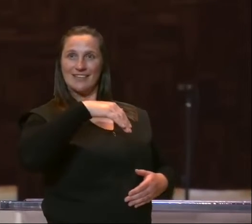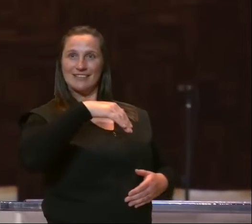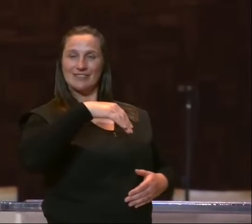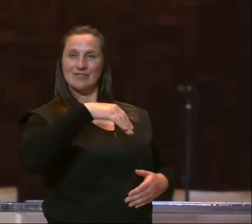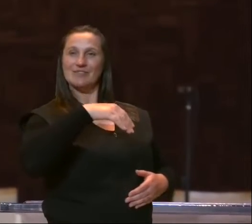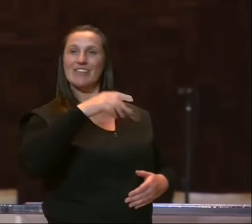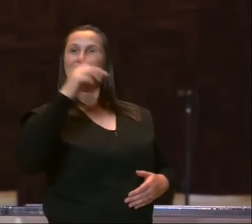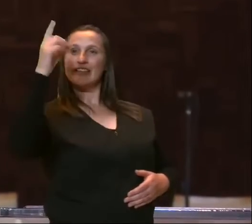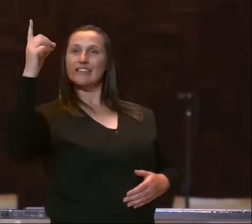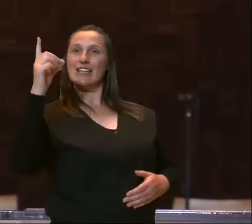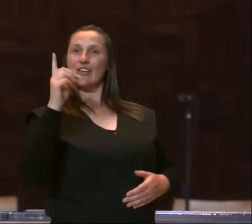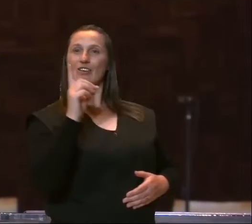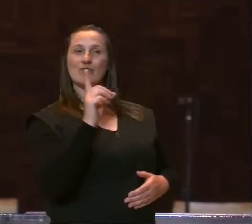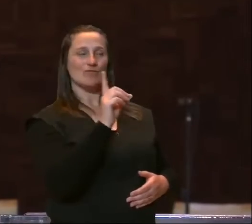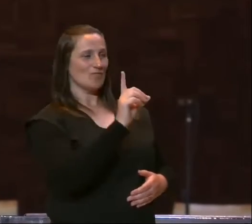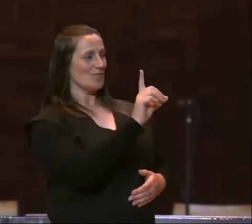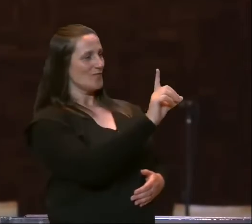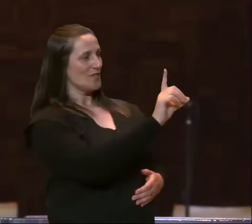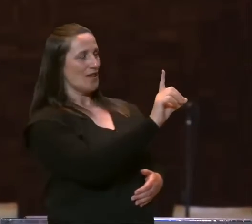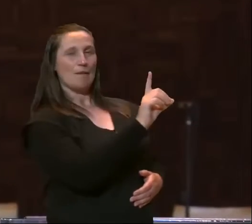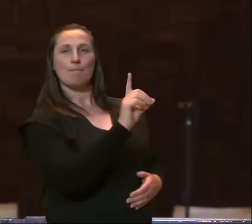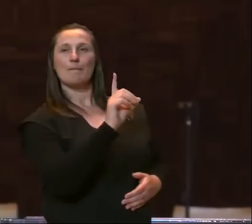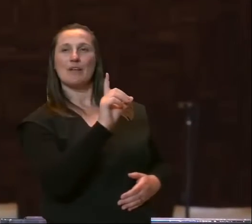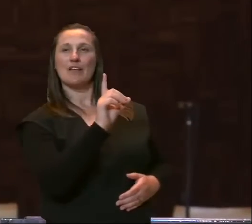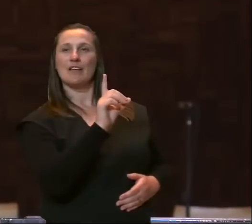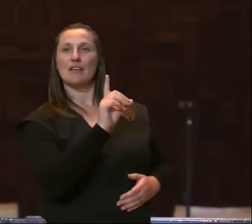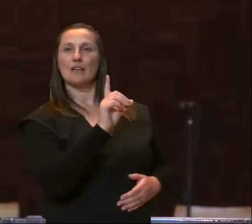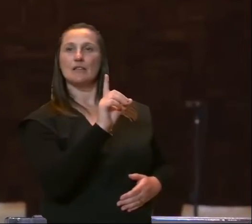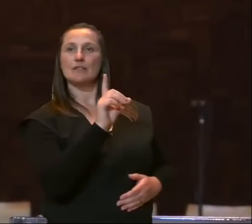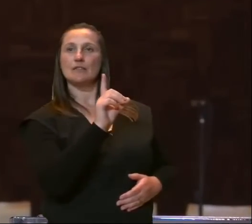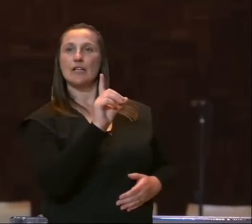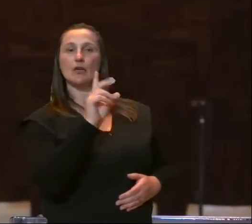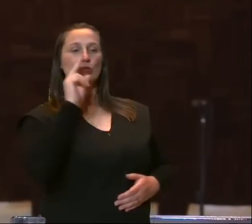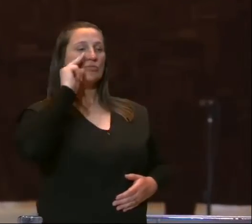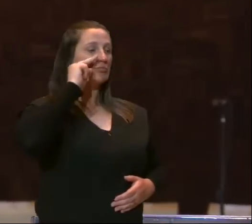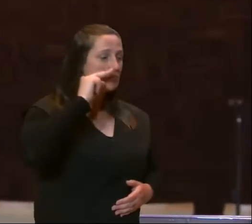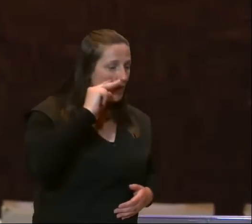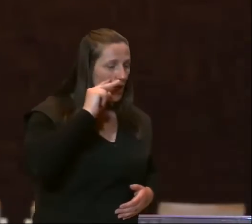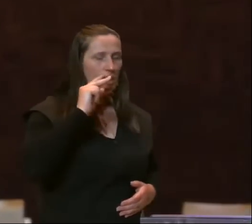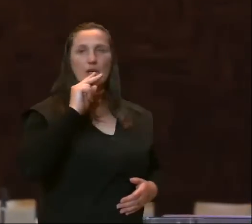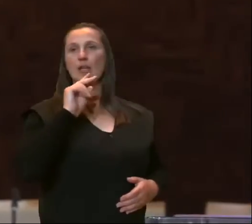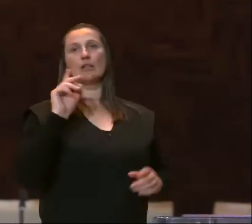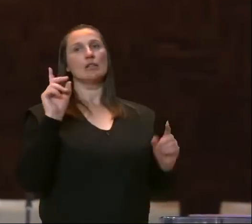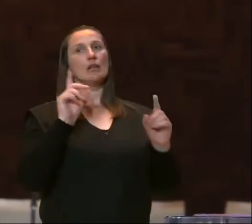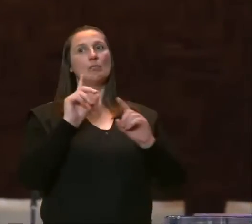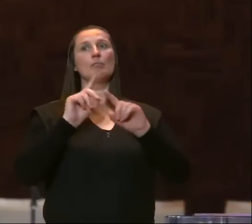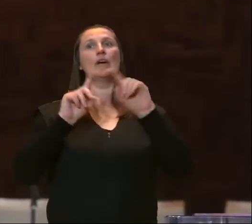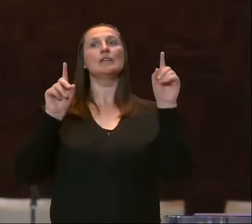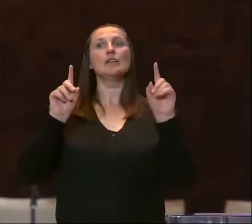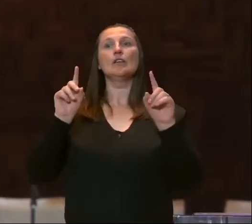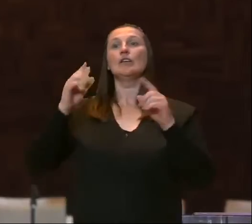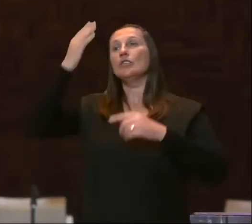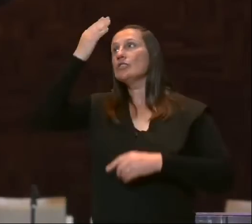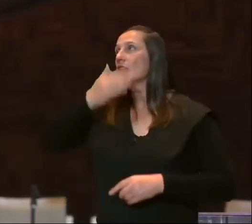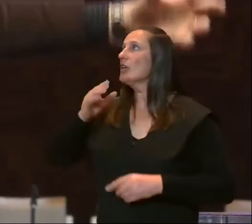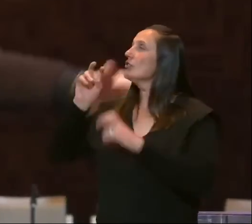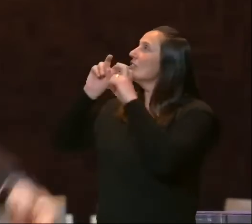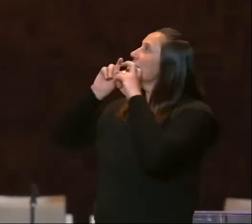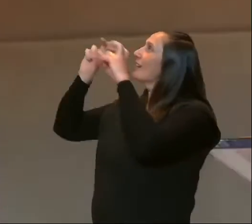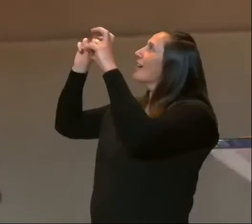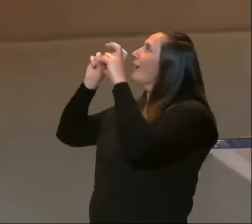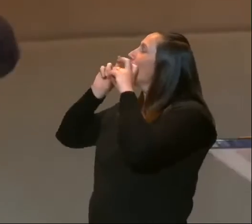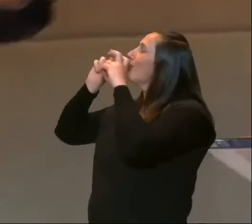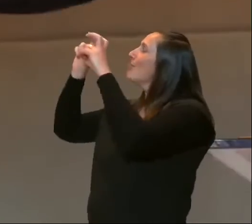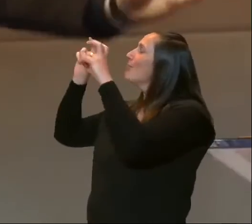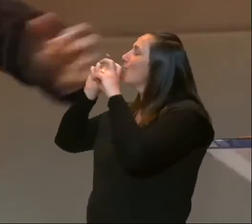de reis, Senhor dos senhores. Ele não se inclina, mas diante do clamor confiado, cheio de